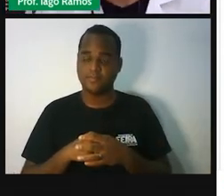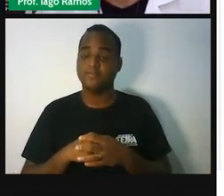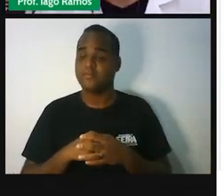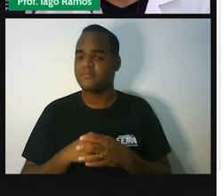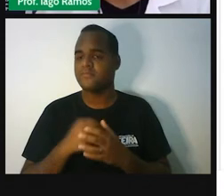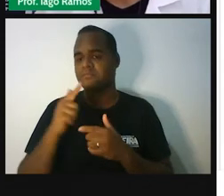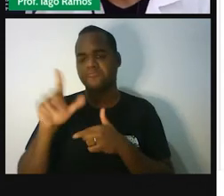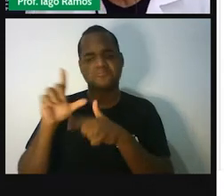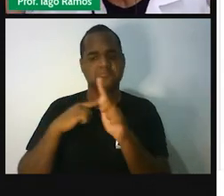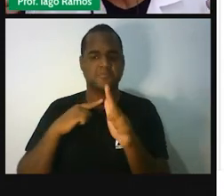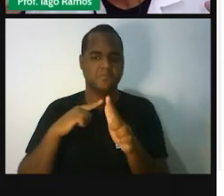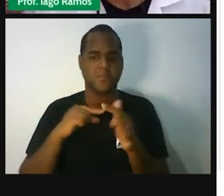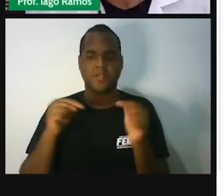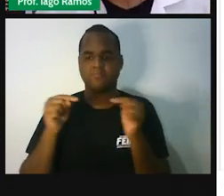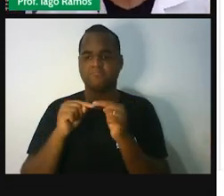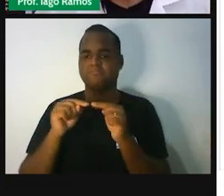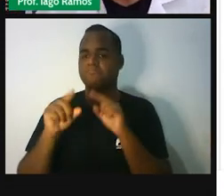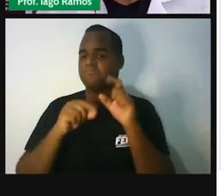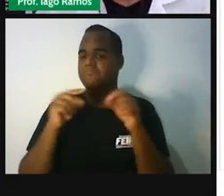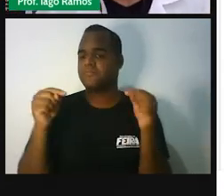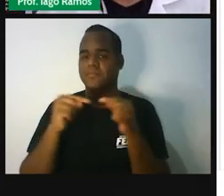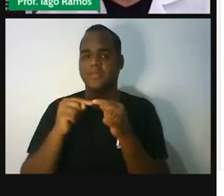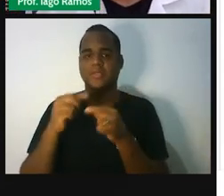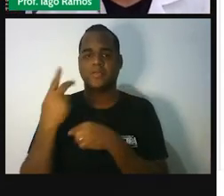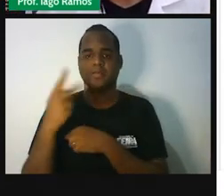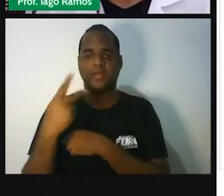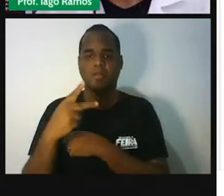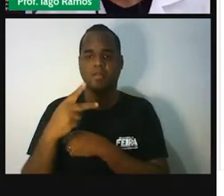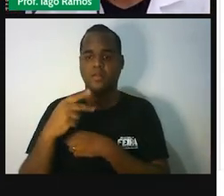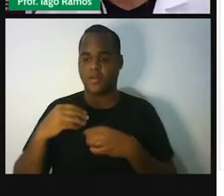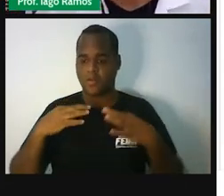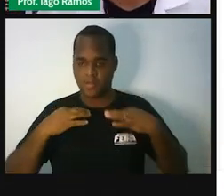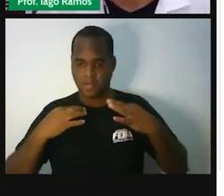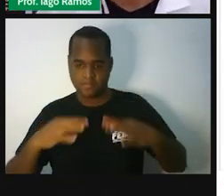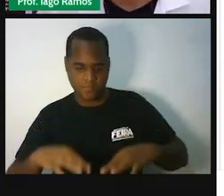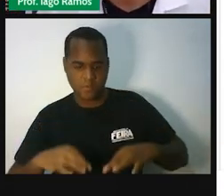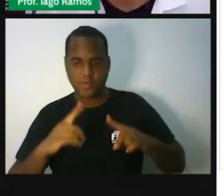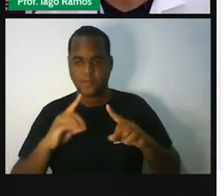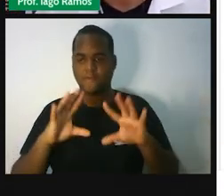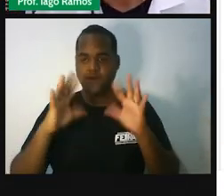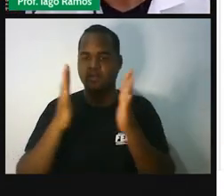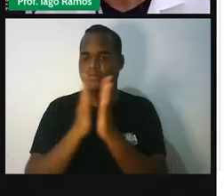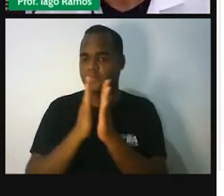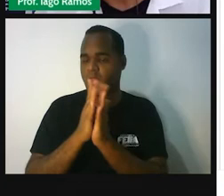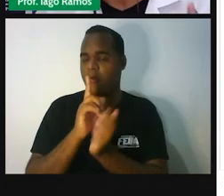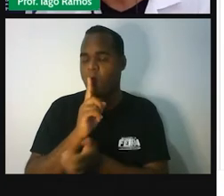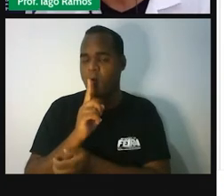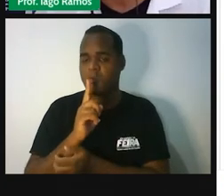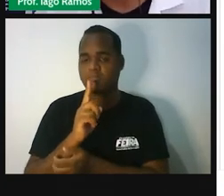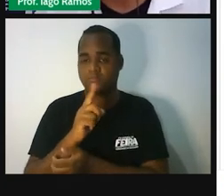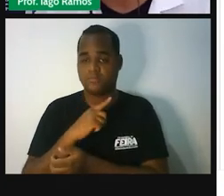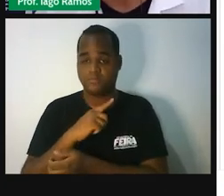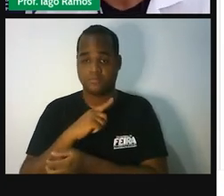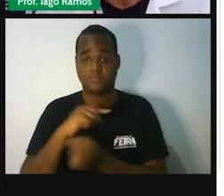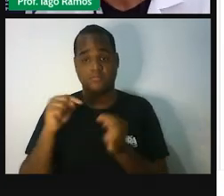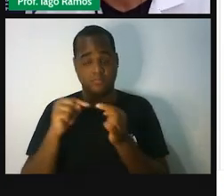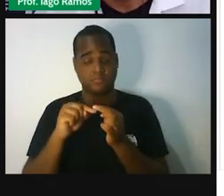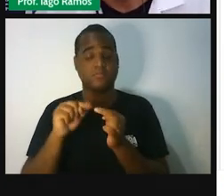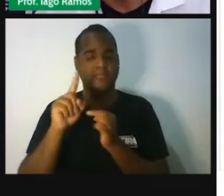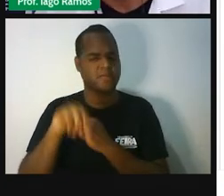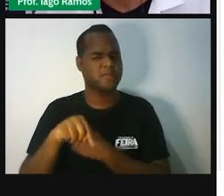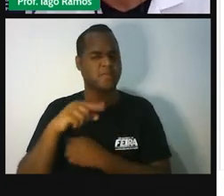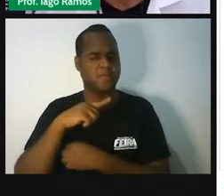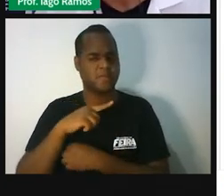aí o look, né, que você vai para essa festa de aniversário? É uma situação que